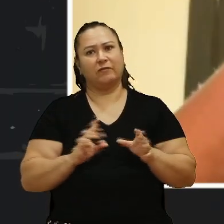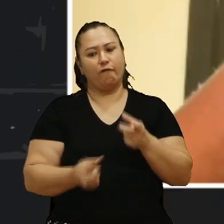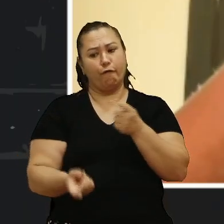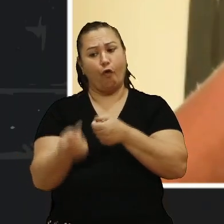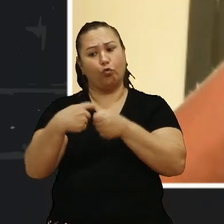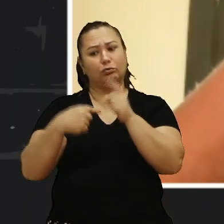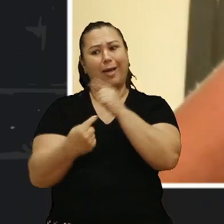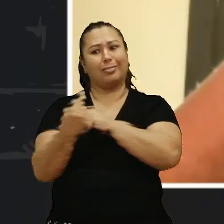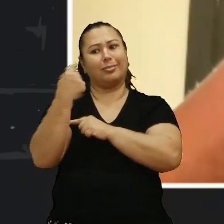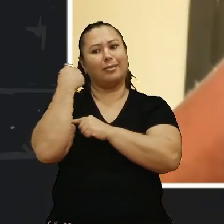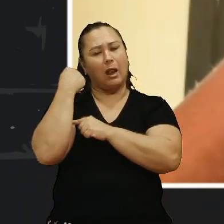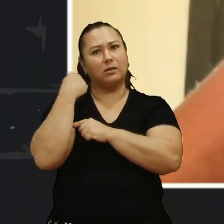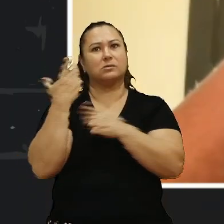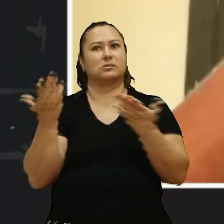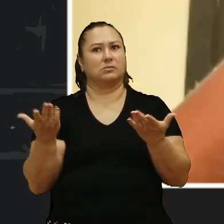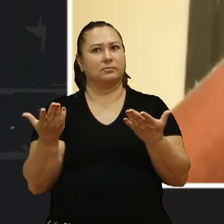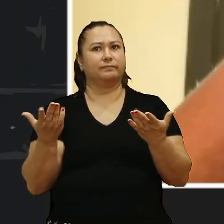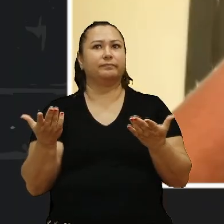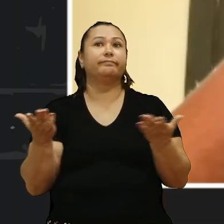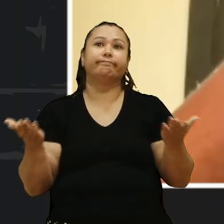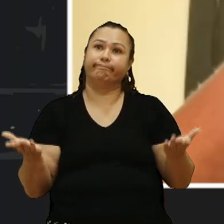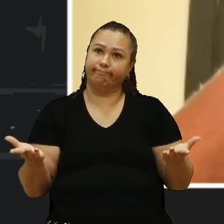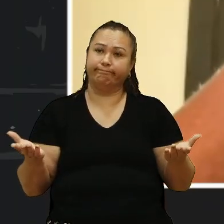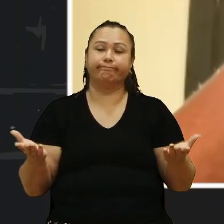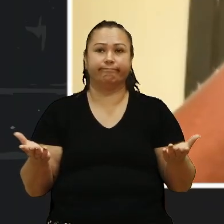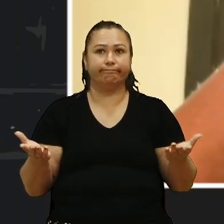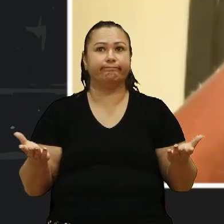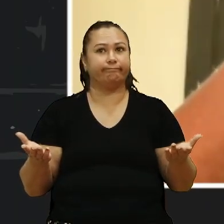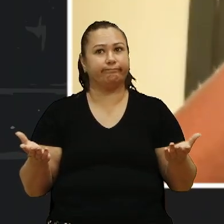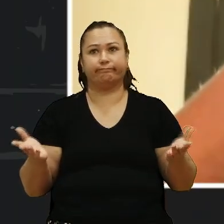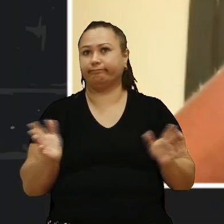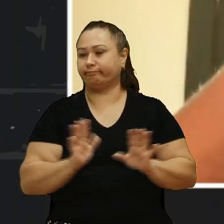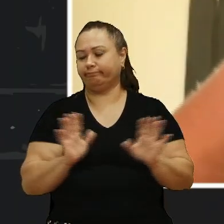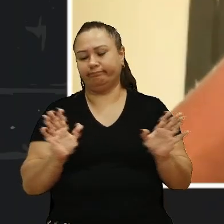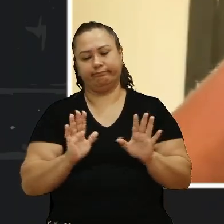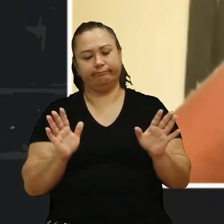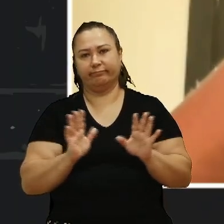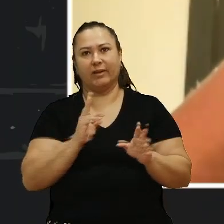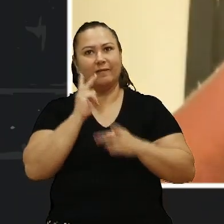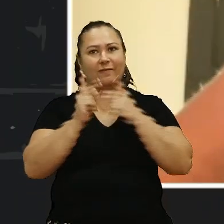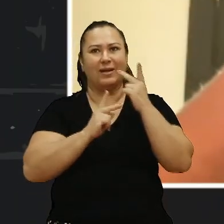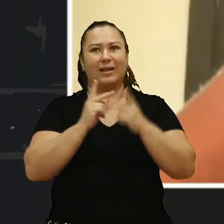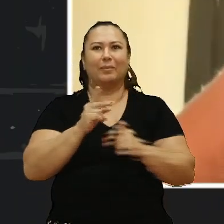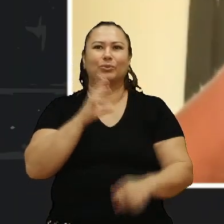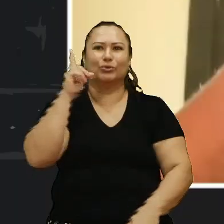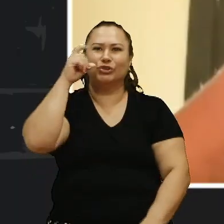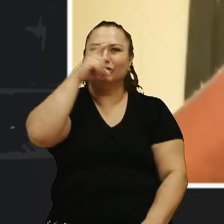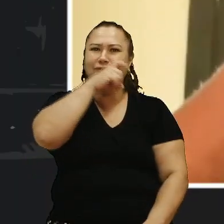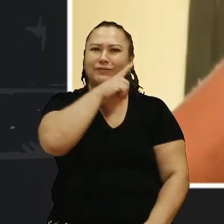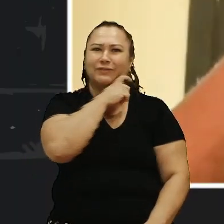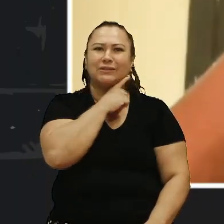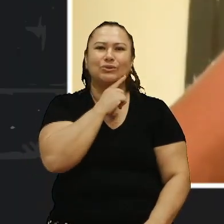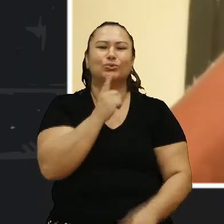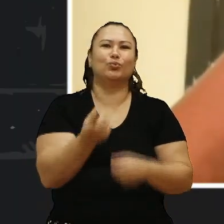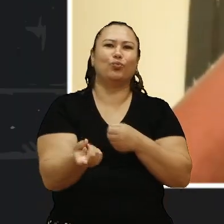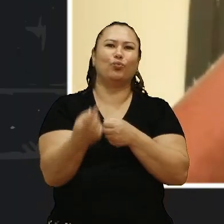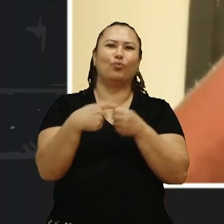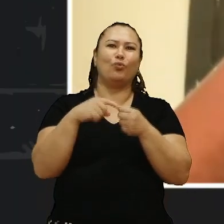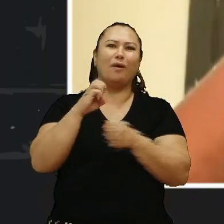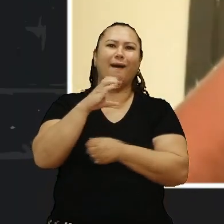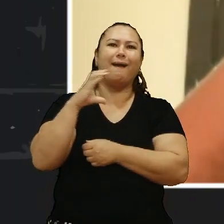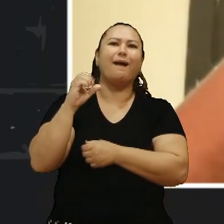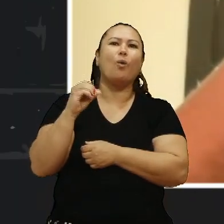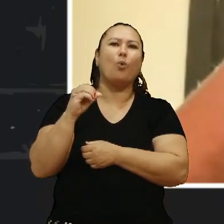atrás, voltariam. Então, eu não consigo mais falar, porque está muito difícil esse retorno,